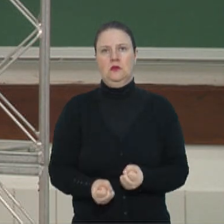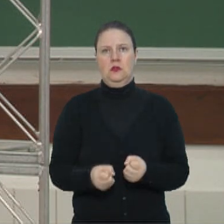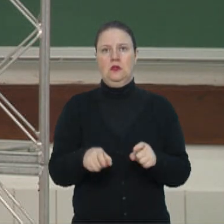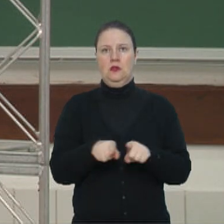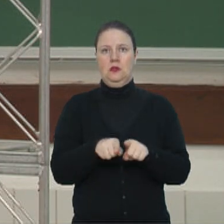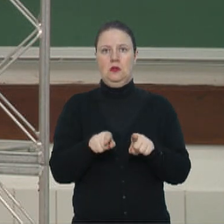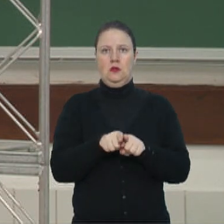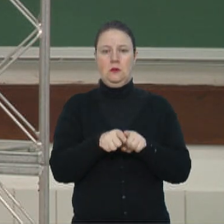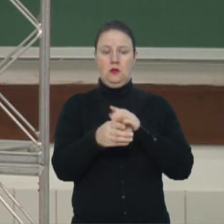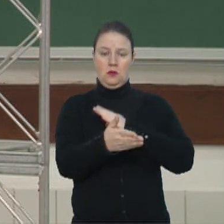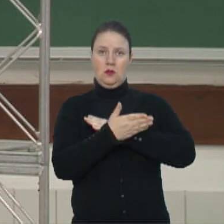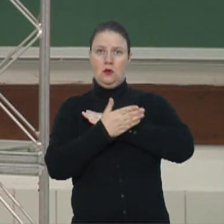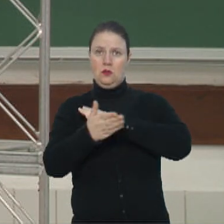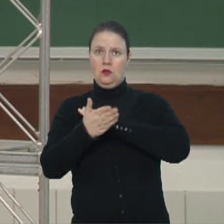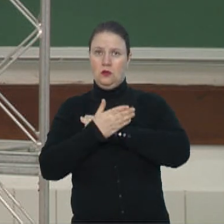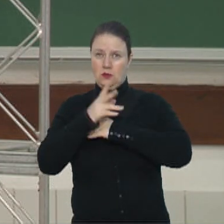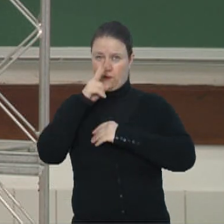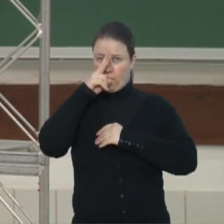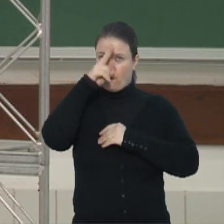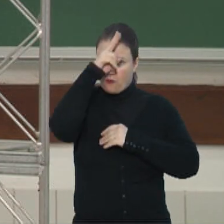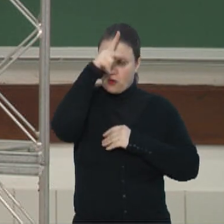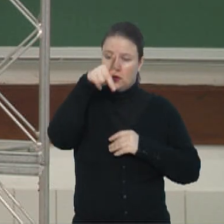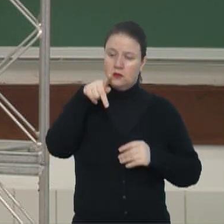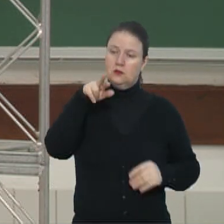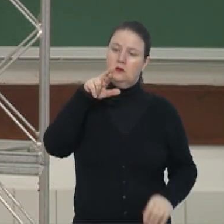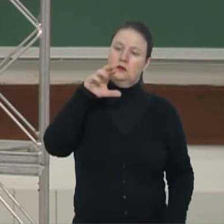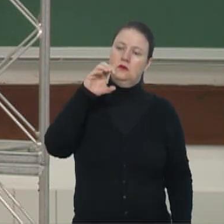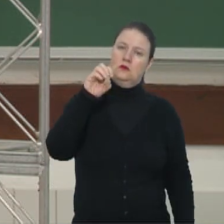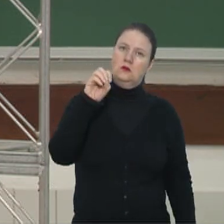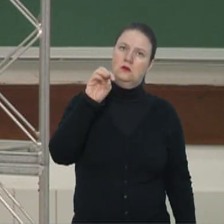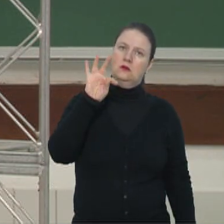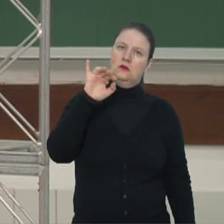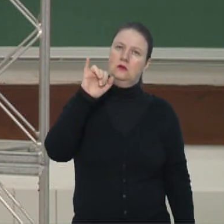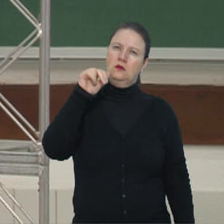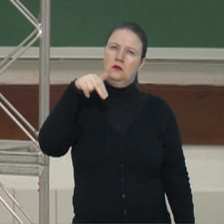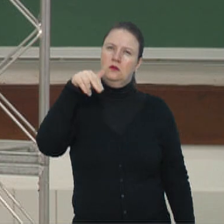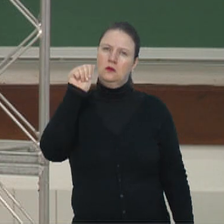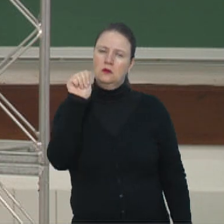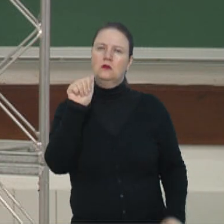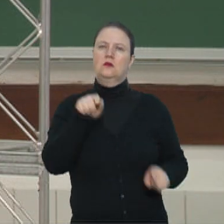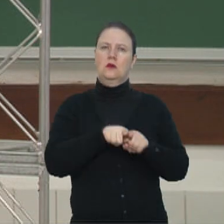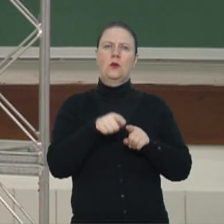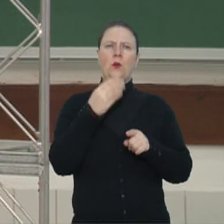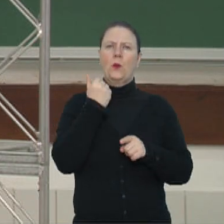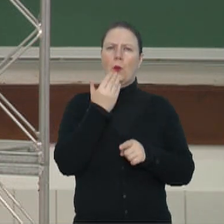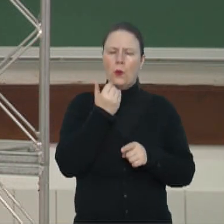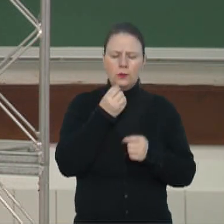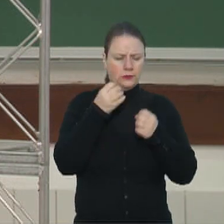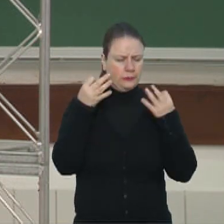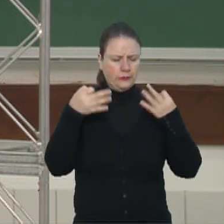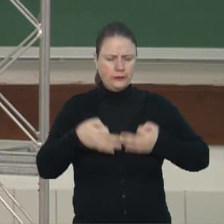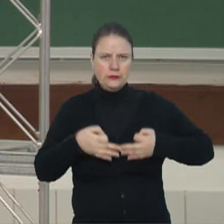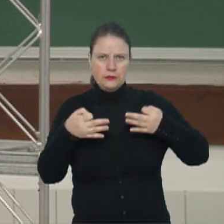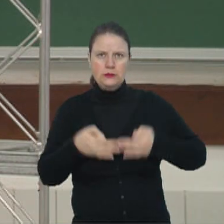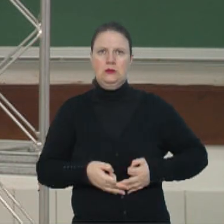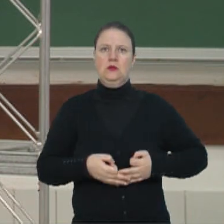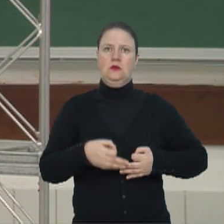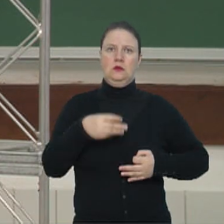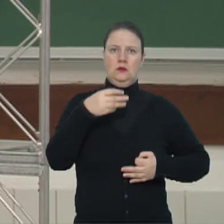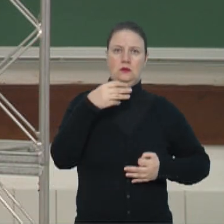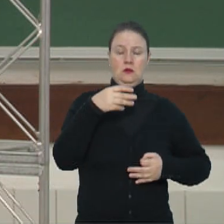ficar fortes, então você deve ali, né, se alimentar corretamente, beber leite 3 vezes ao dia,